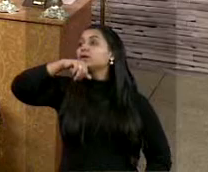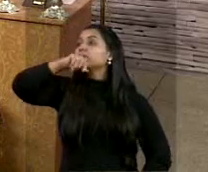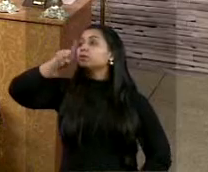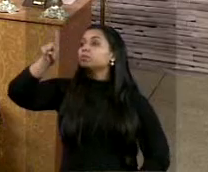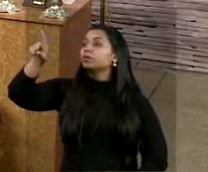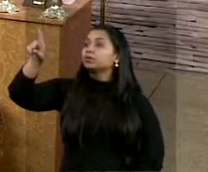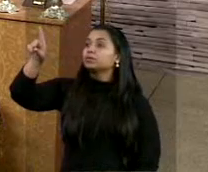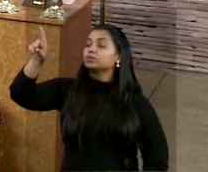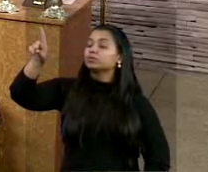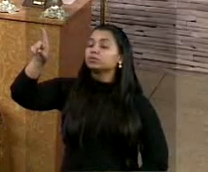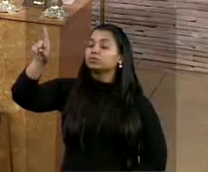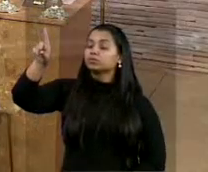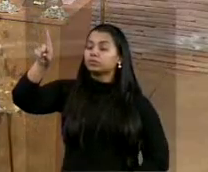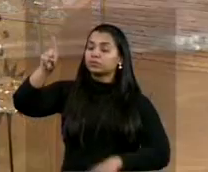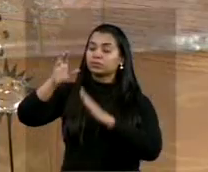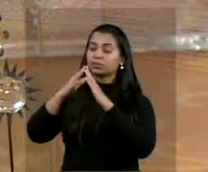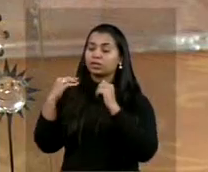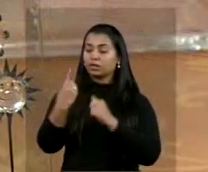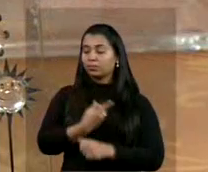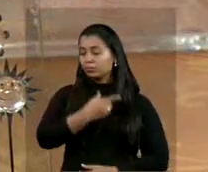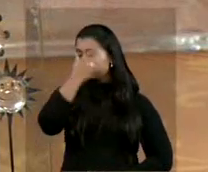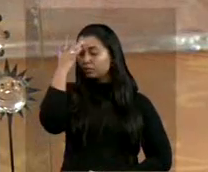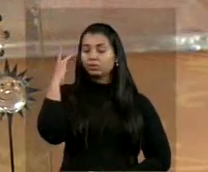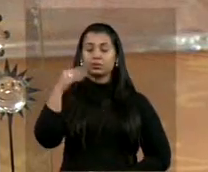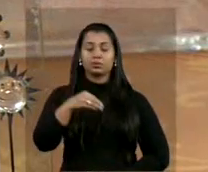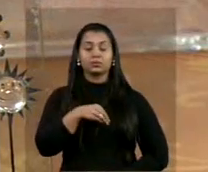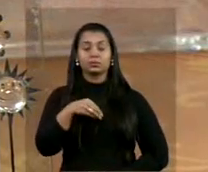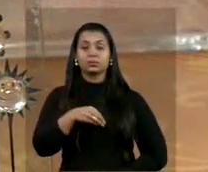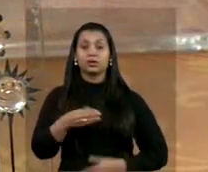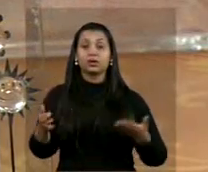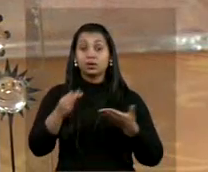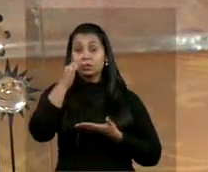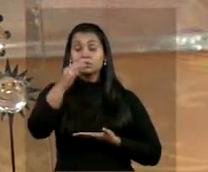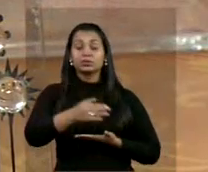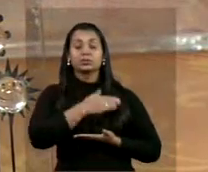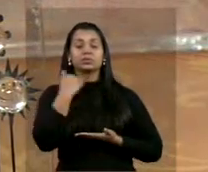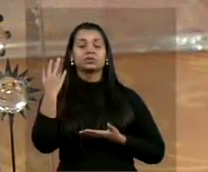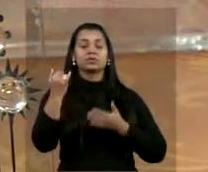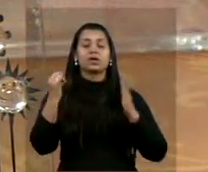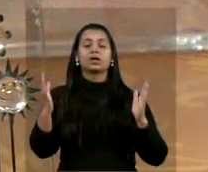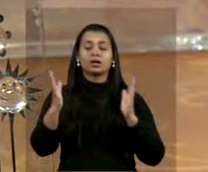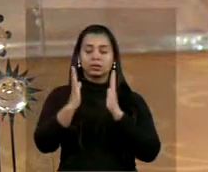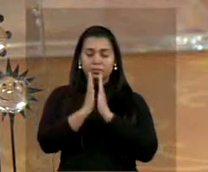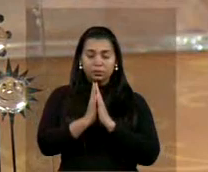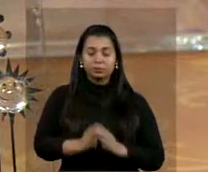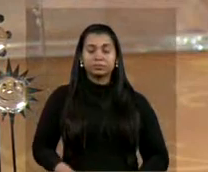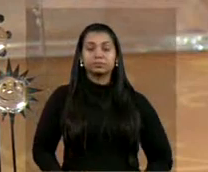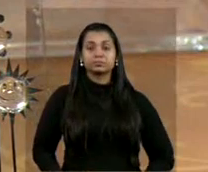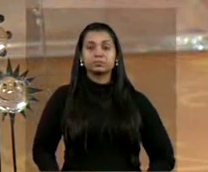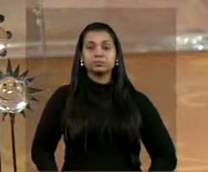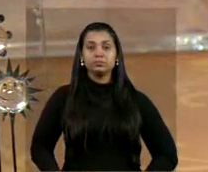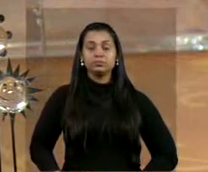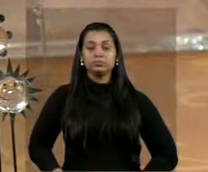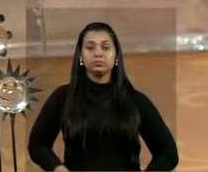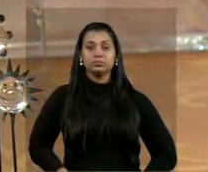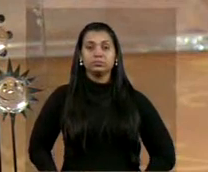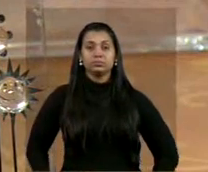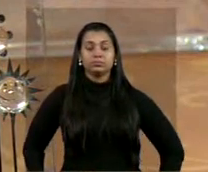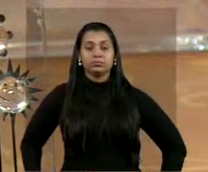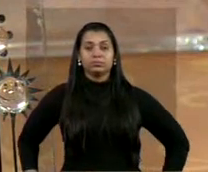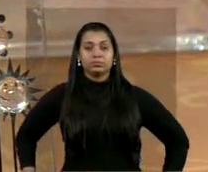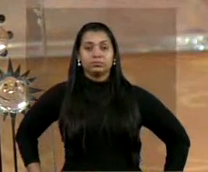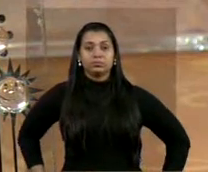Santa Maria, Mãe de Deus, rogai por nós, pecadores, agora e na hora da